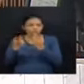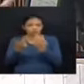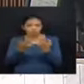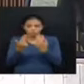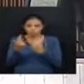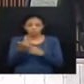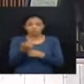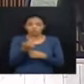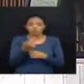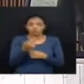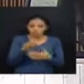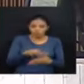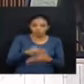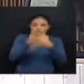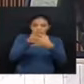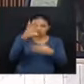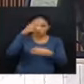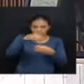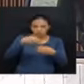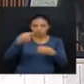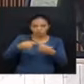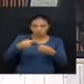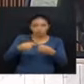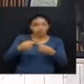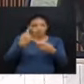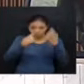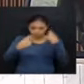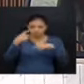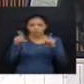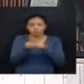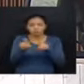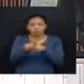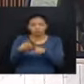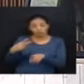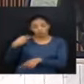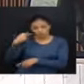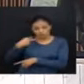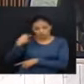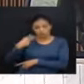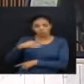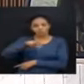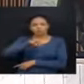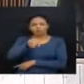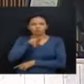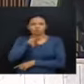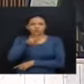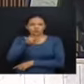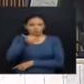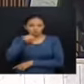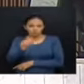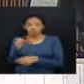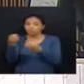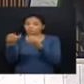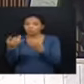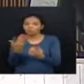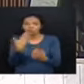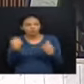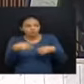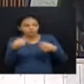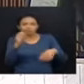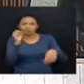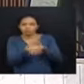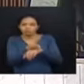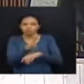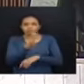várias lideranças de Prudentópolis estão preocupados então Júnior plantar ou está solicitando que tenha